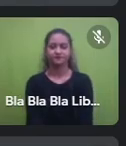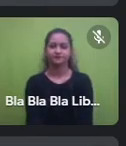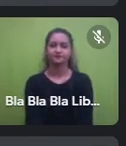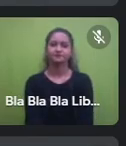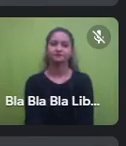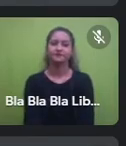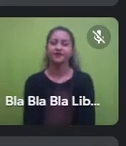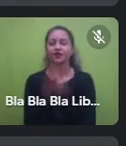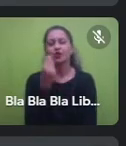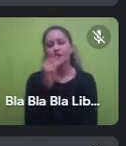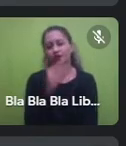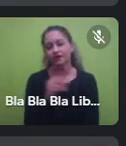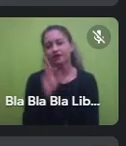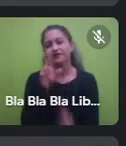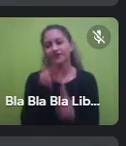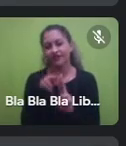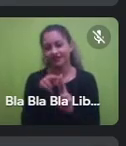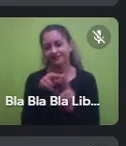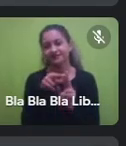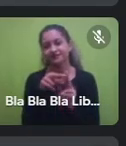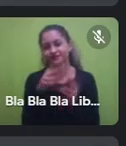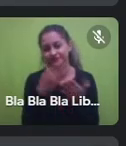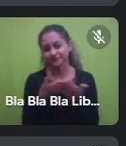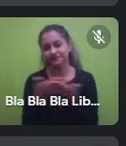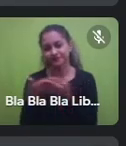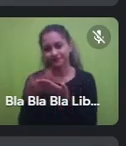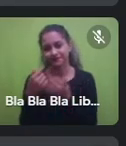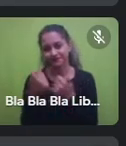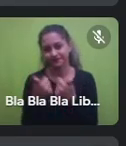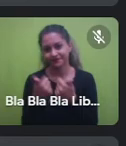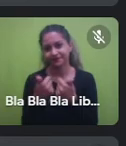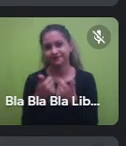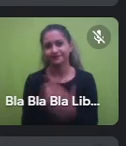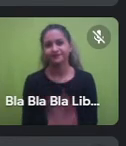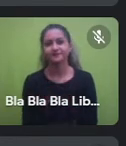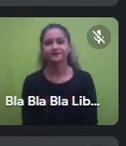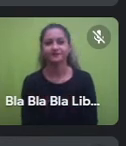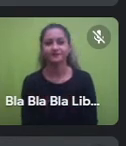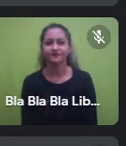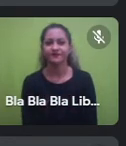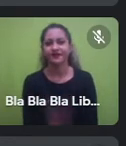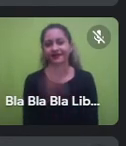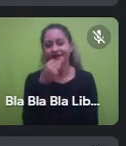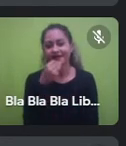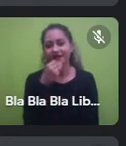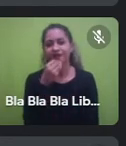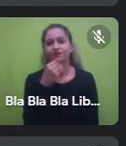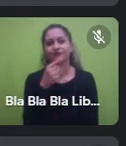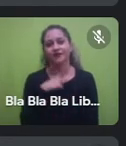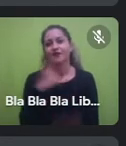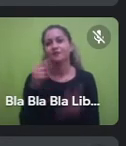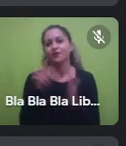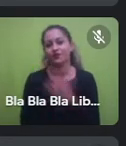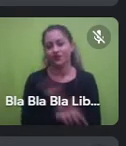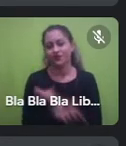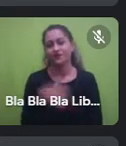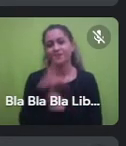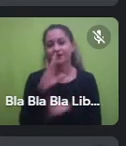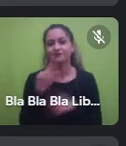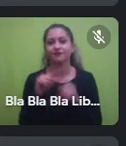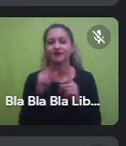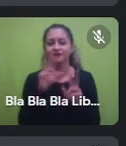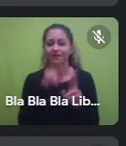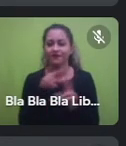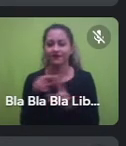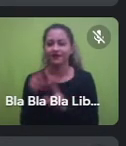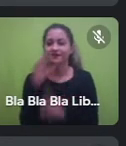Aí eu coloquei algumas referências, tá, pessoal? Algumas referências, claro, que a gente consulta, tá? Tem aí,